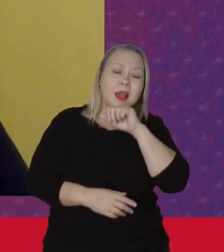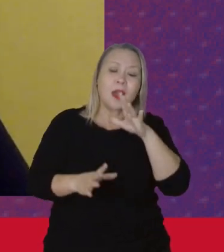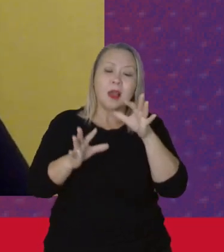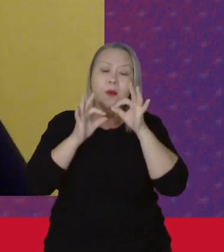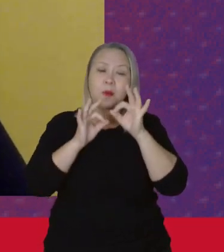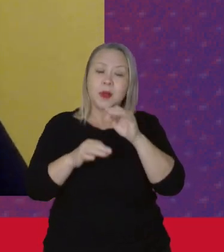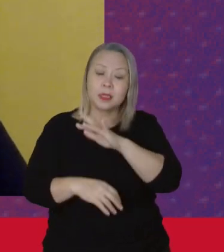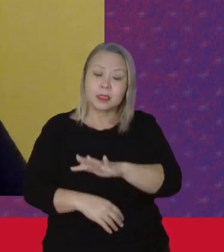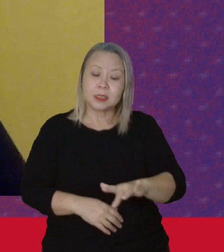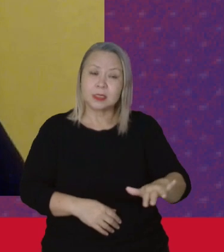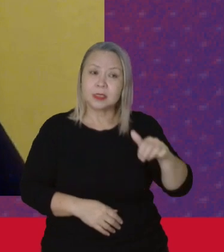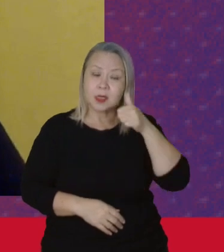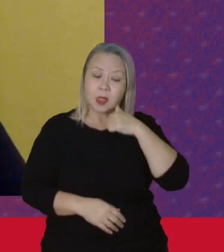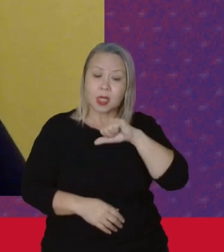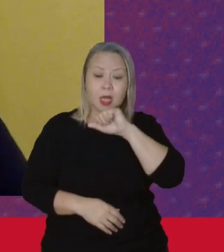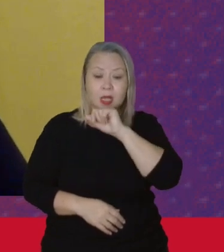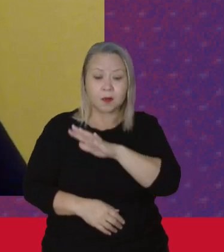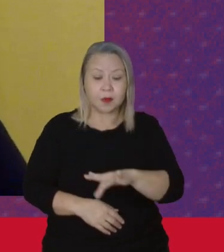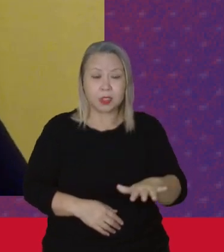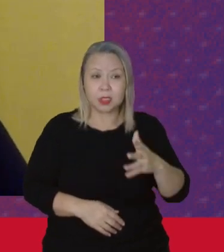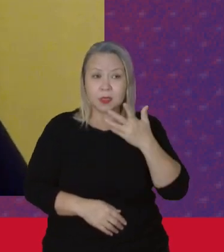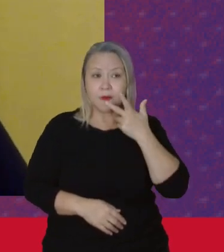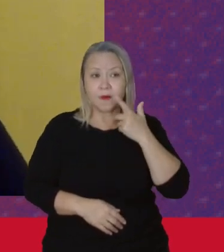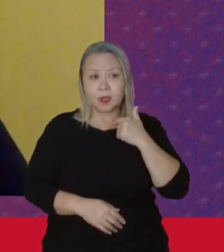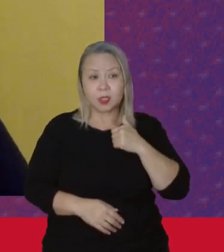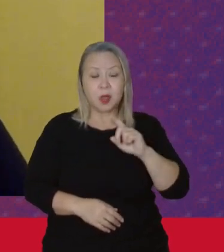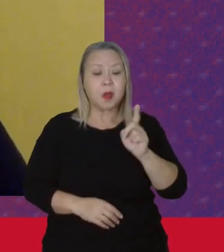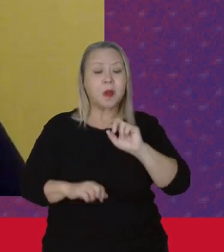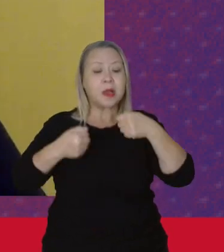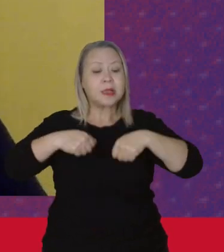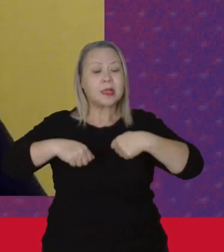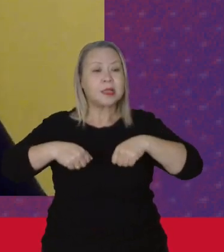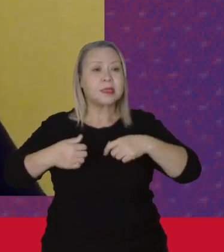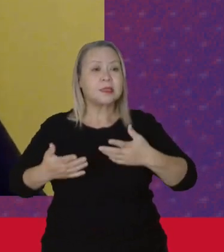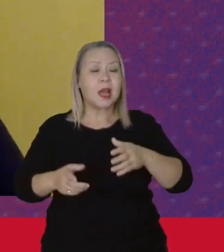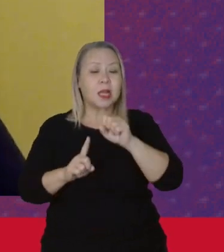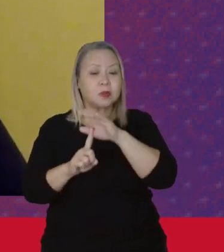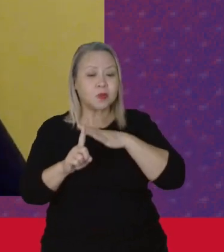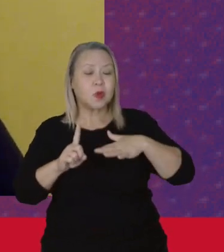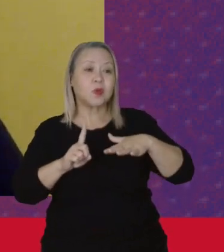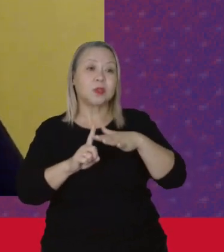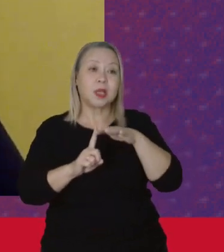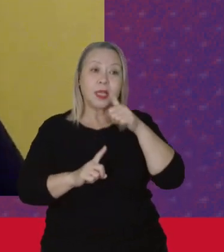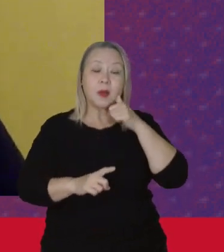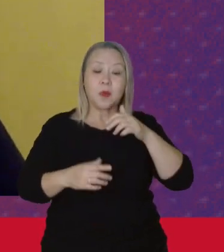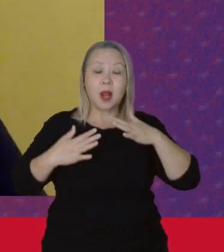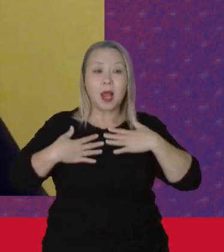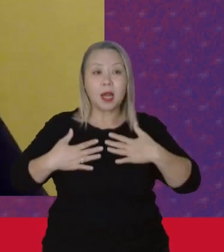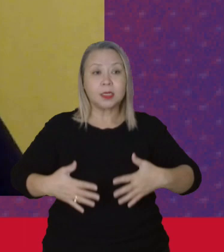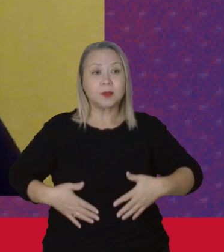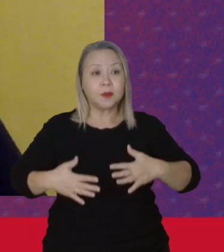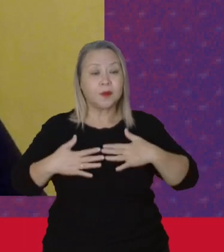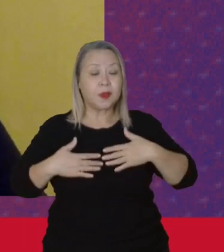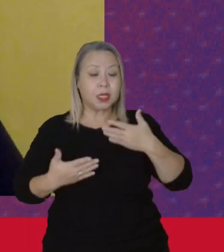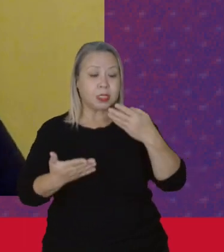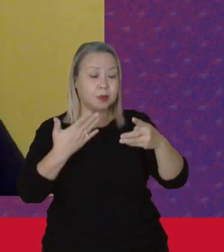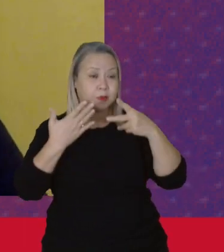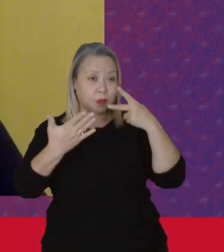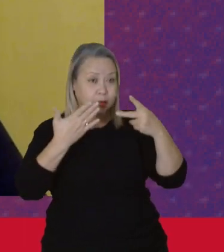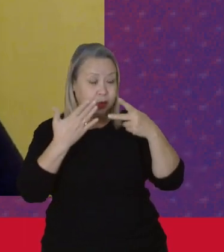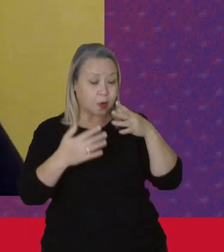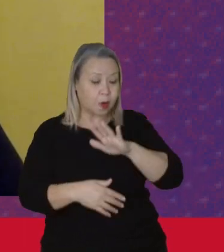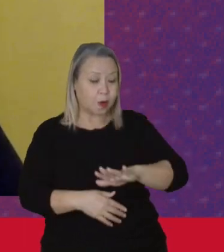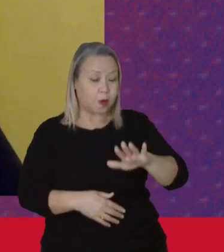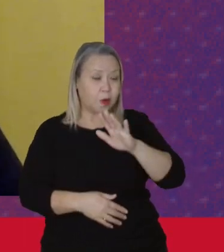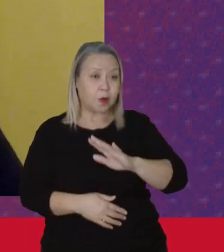materno-infantil, mas não necessariamente para as necessidades sociais, físicas, psicológicas dessas